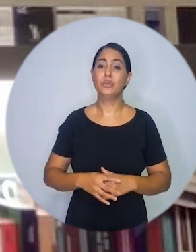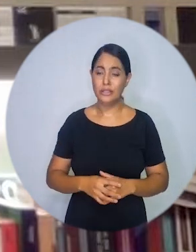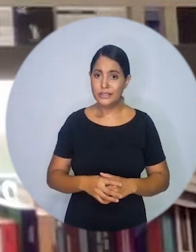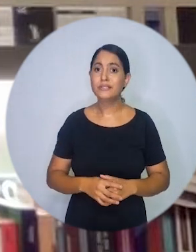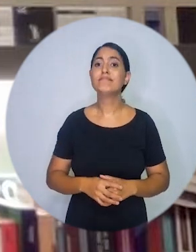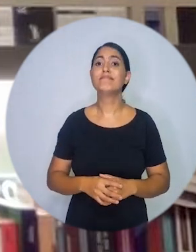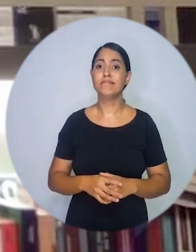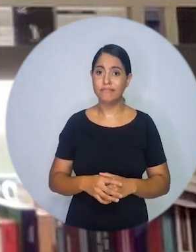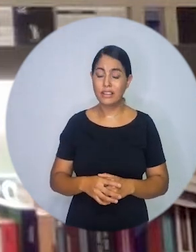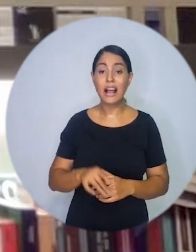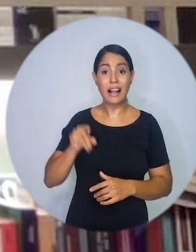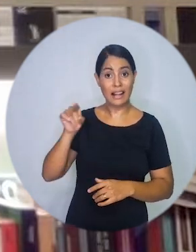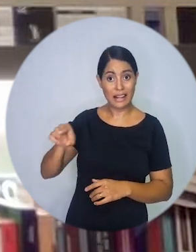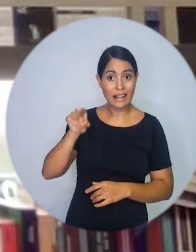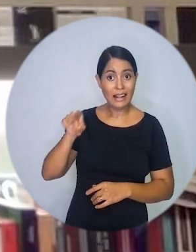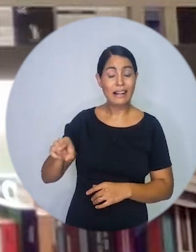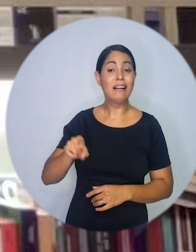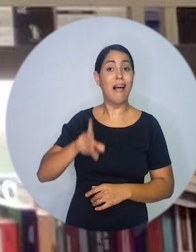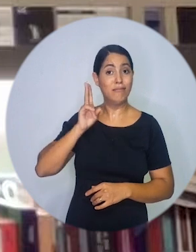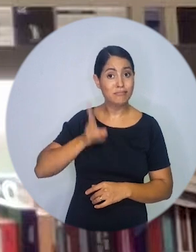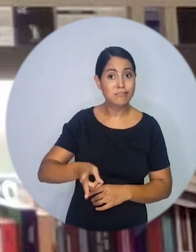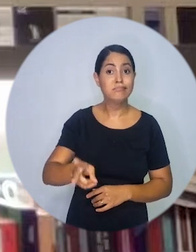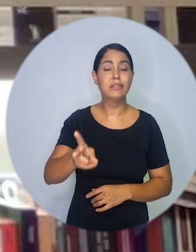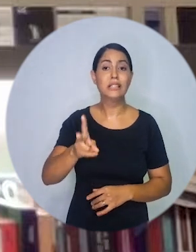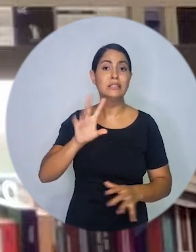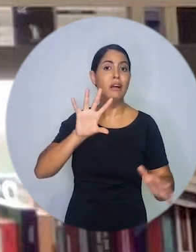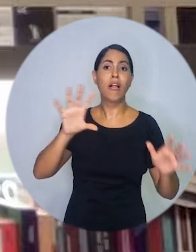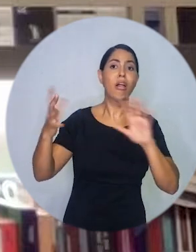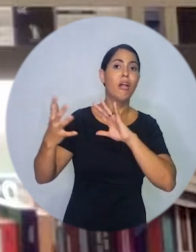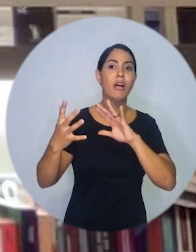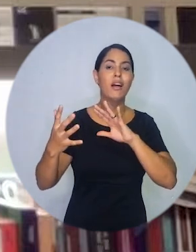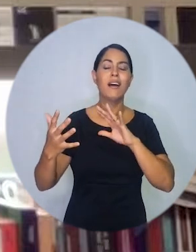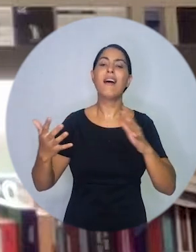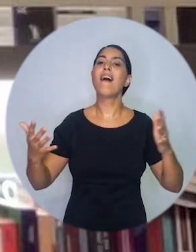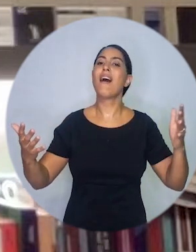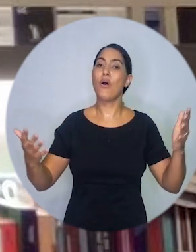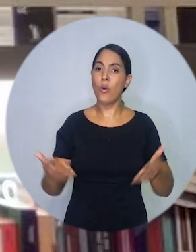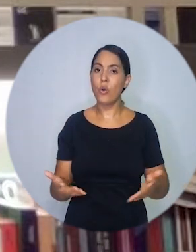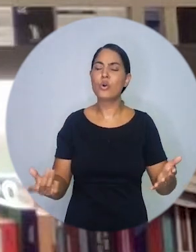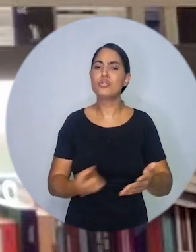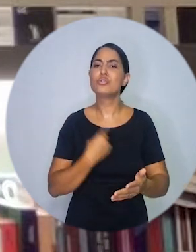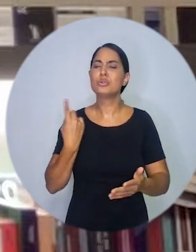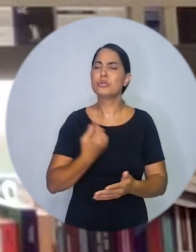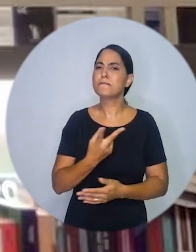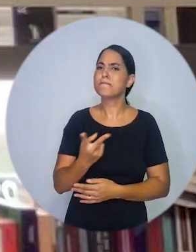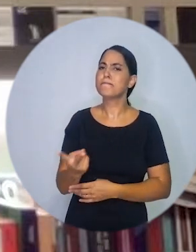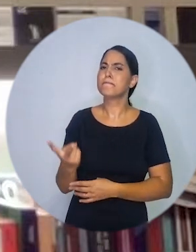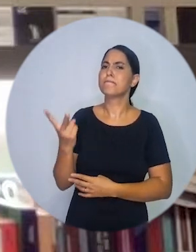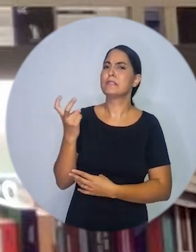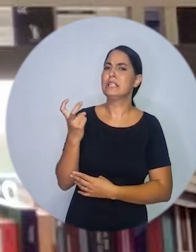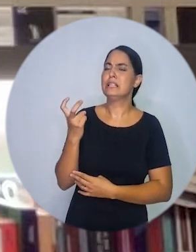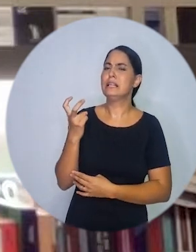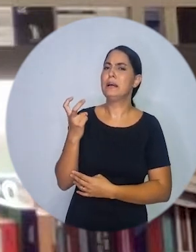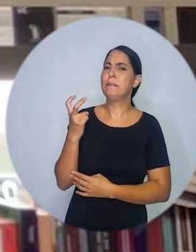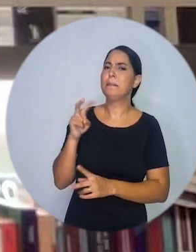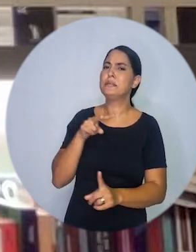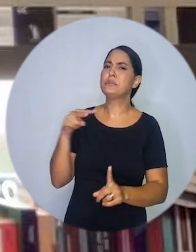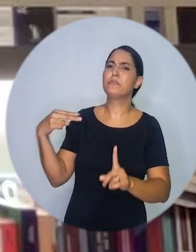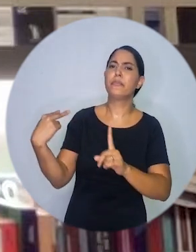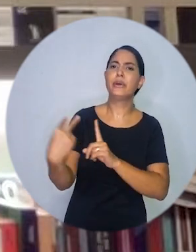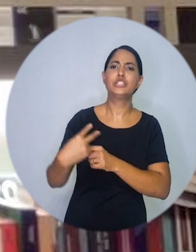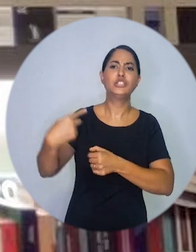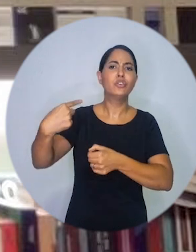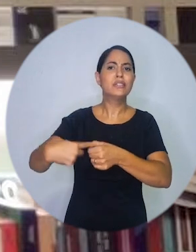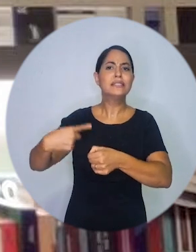causou às pessoas, o dano que continua causando. Então, esse evento veio para isso, para a gente tentar olhar um pouco